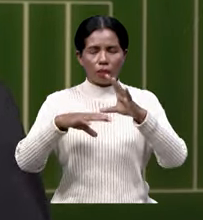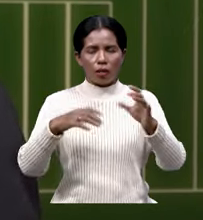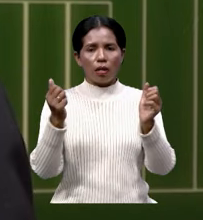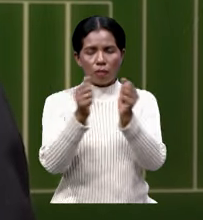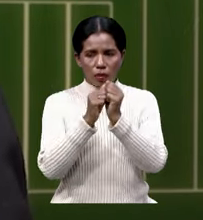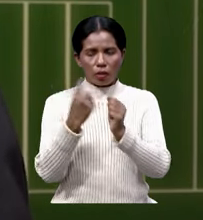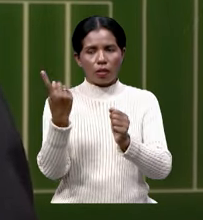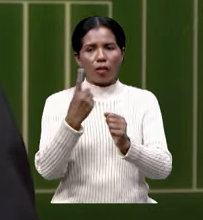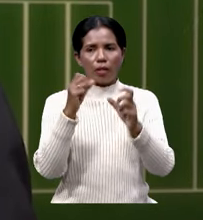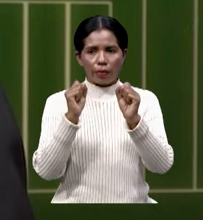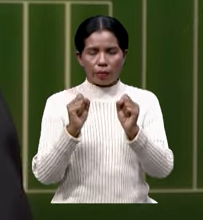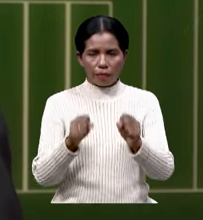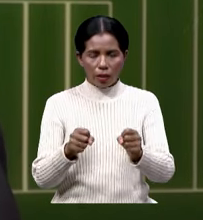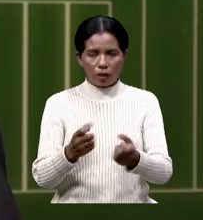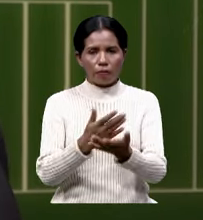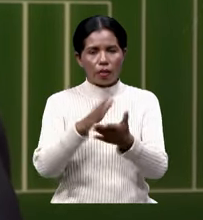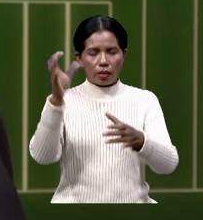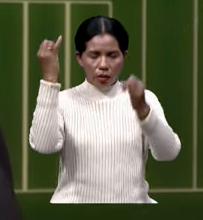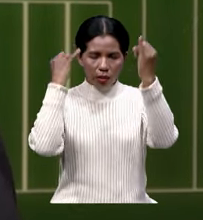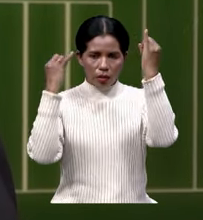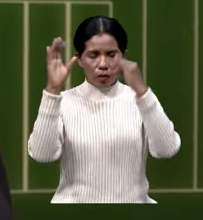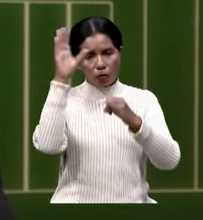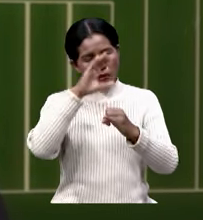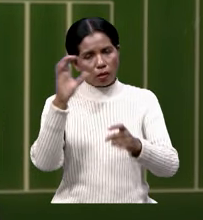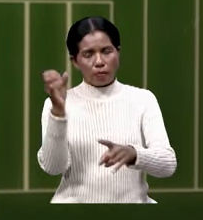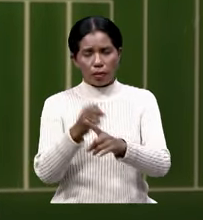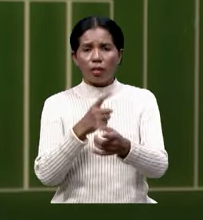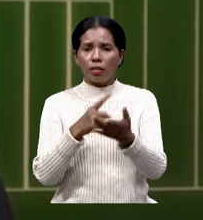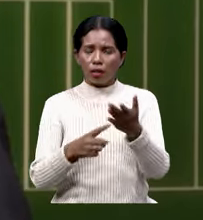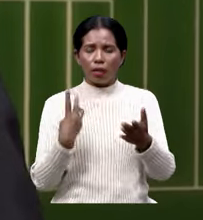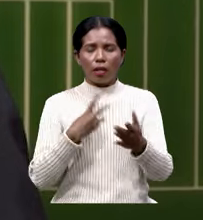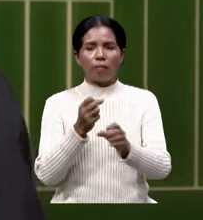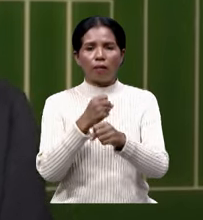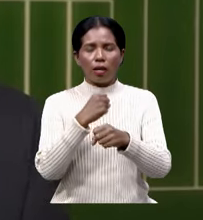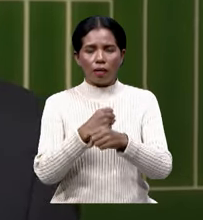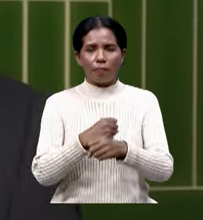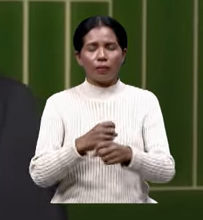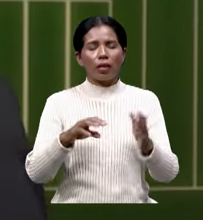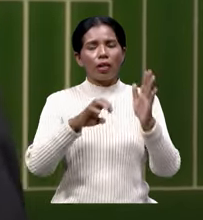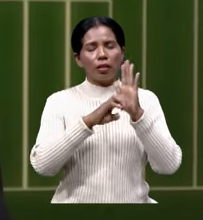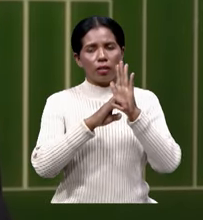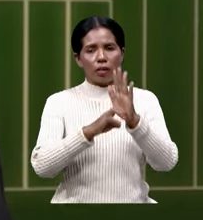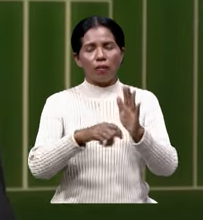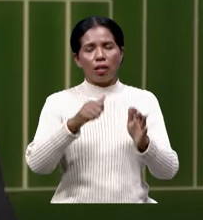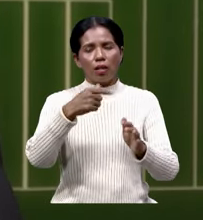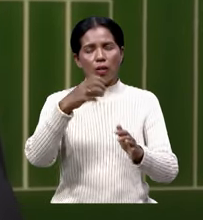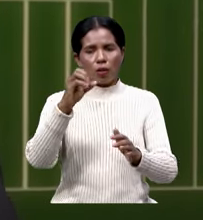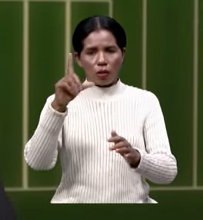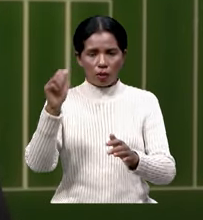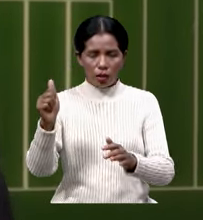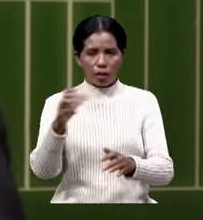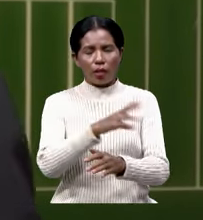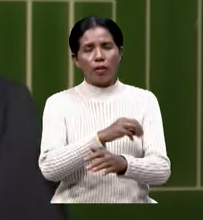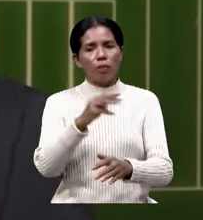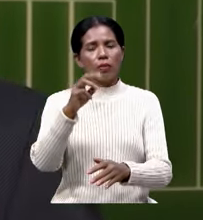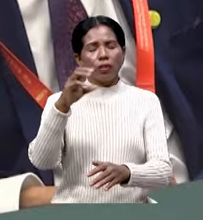Banafatin, prato, né, bele, bloca oportunidade, busca oportunidade, sair a mim, bele, halo, baia, por exemplo, Rai Angola, ou Moçambique, sair a mim, que